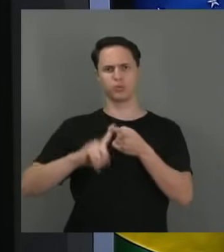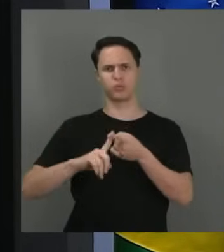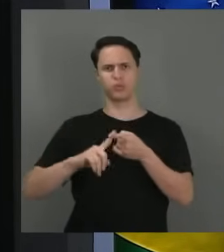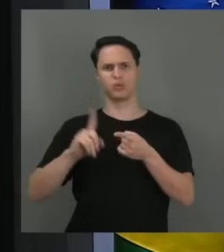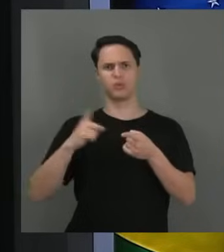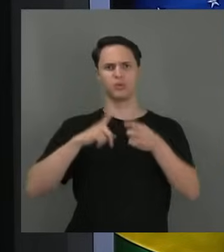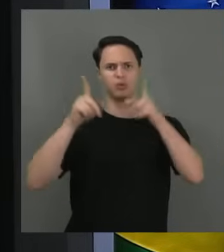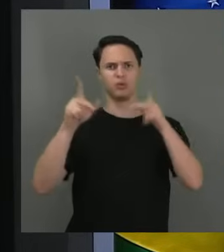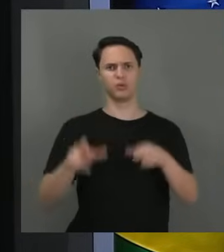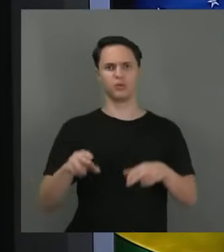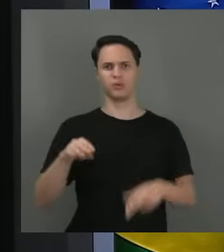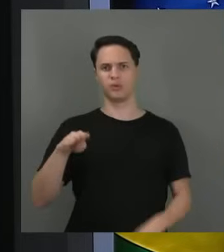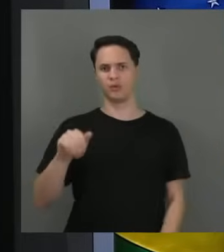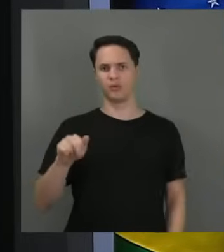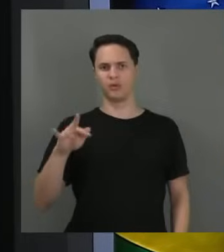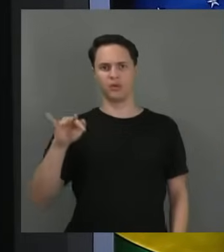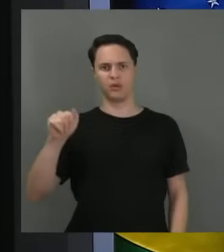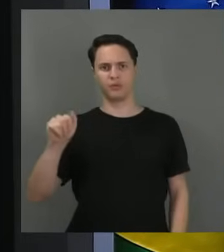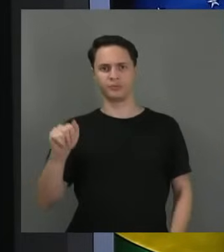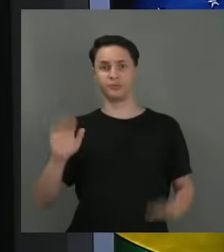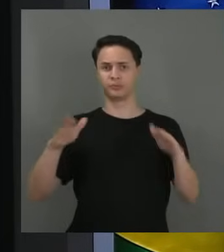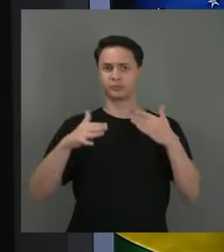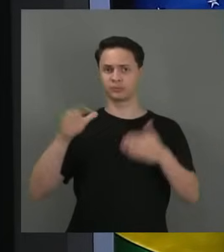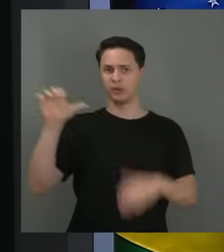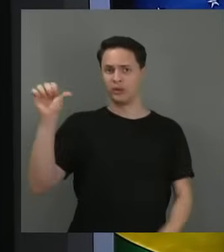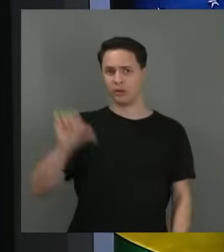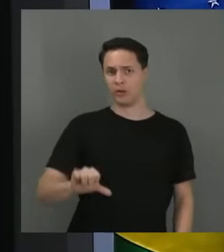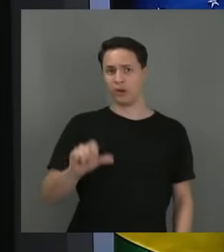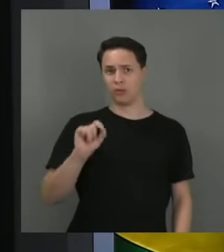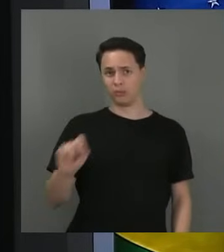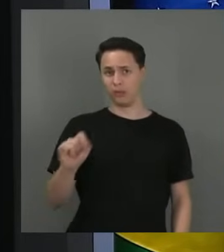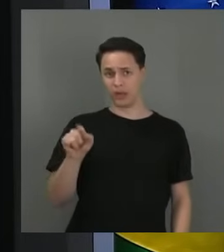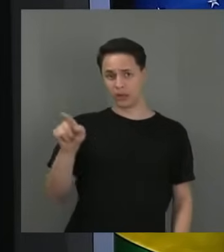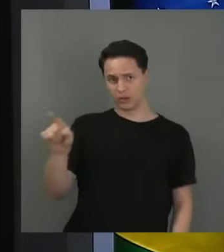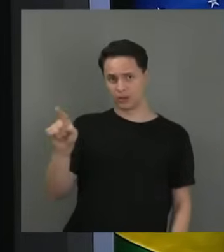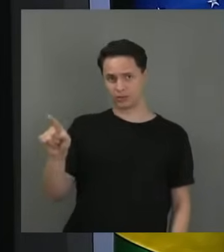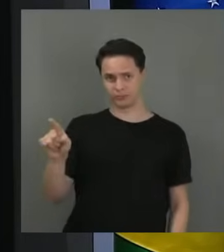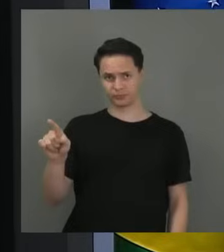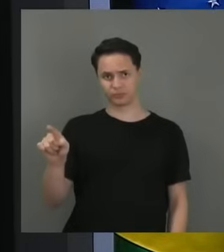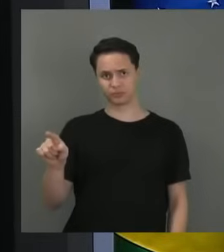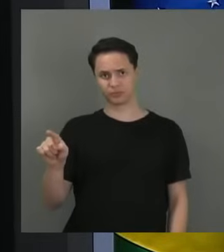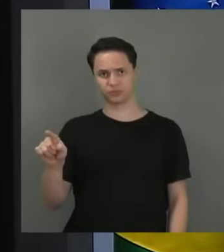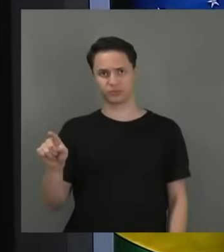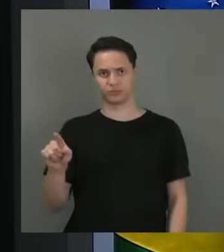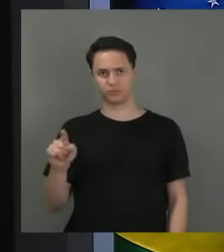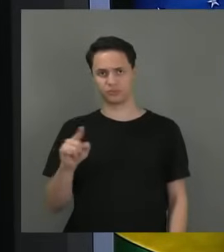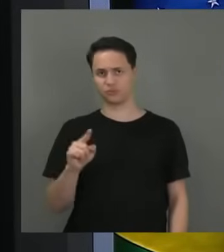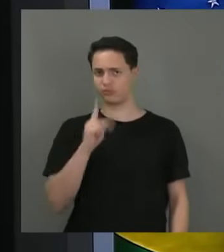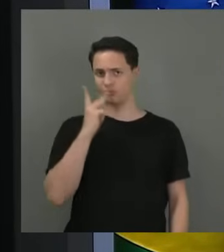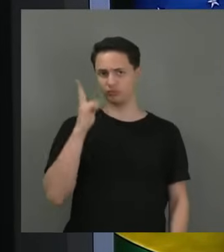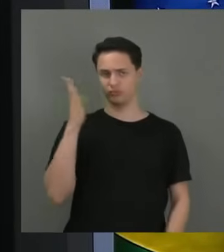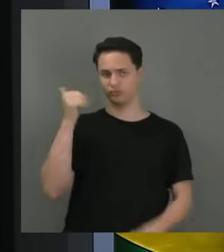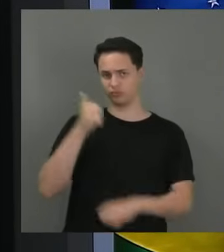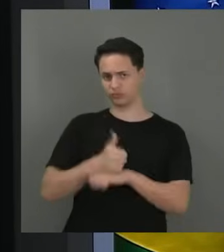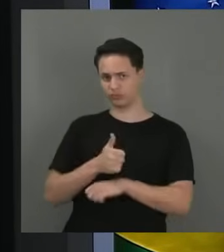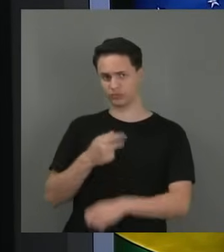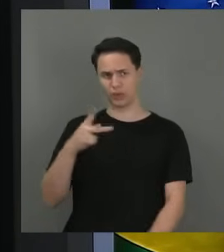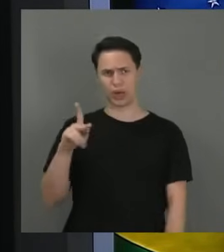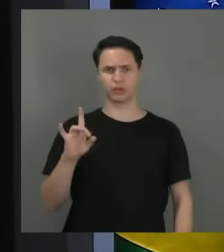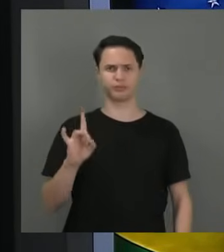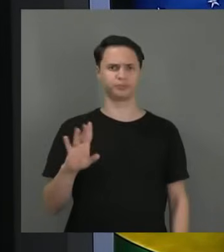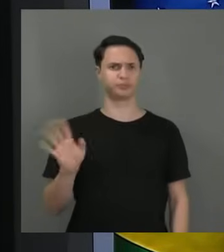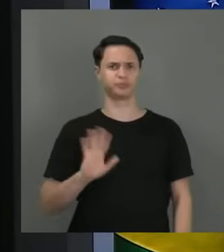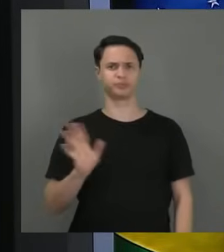ao estilo das máfias. E o pior, esse ministro não fala apenas por si próprio,